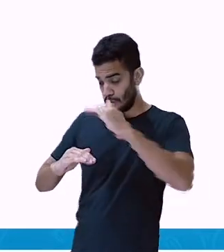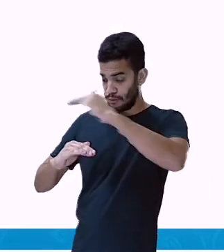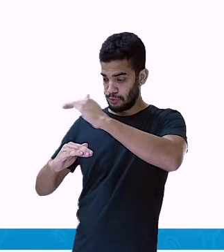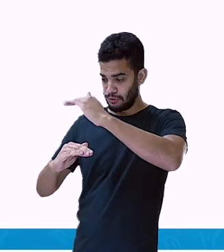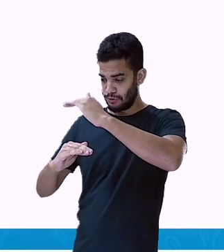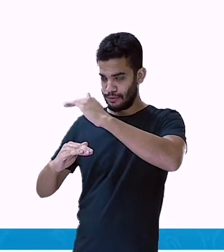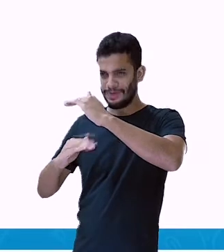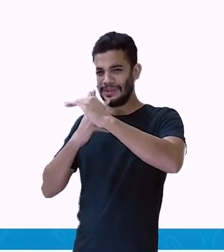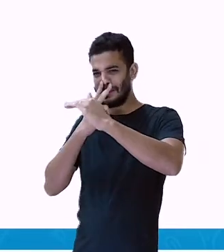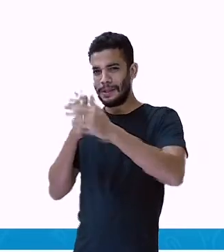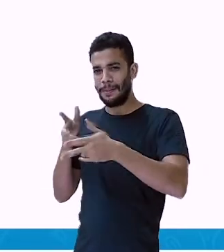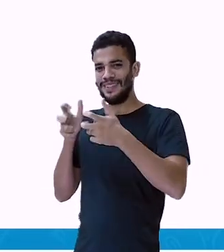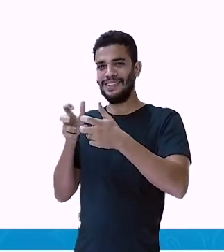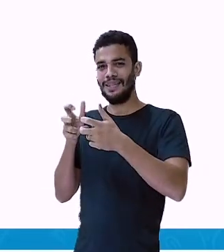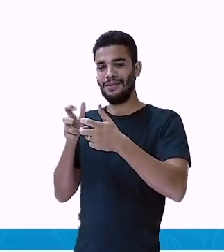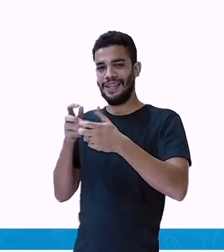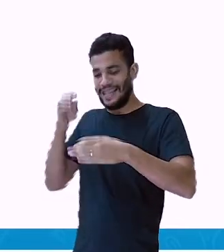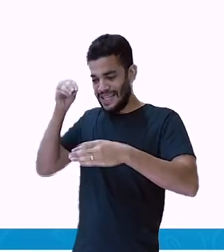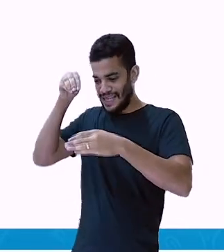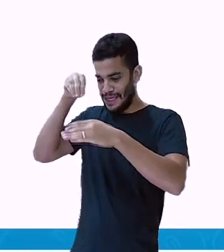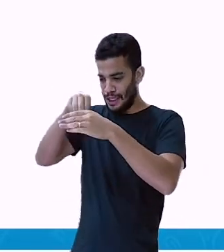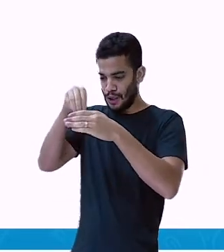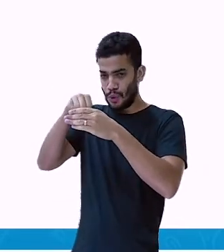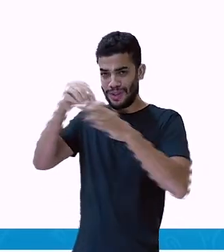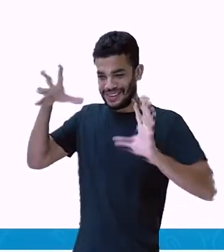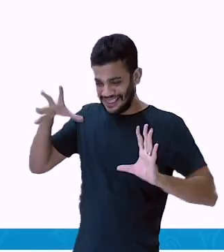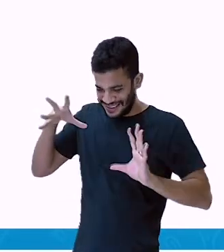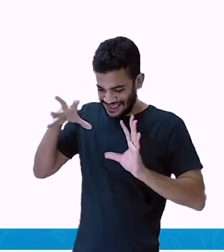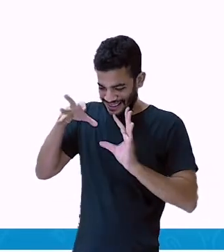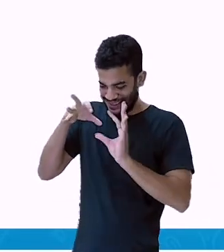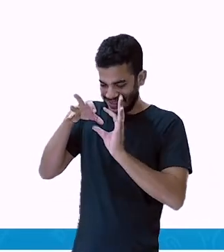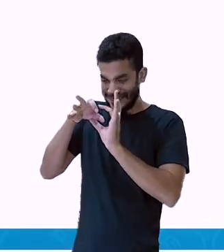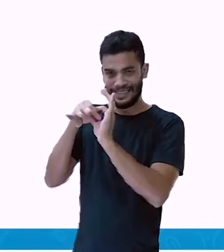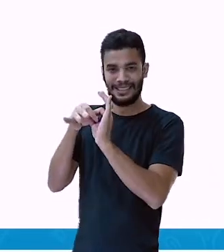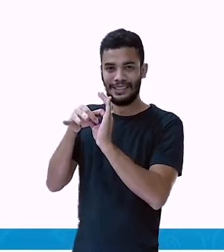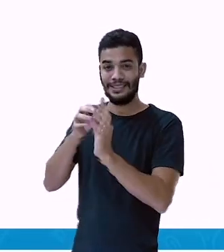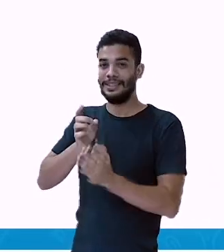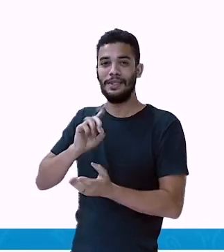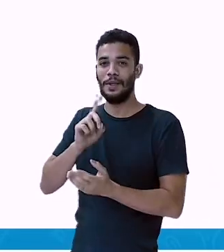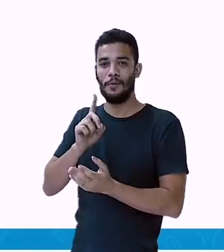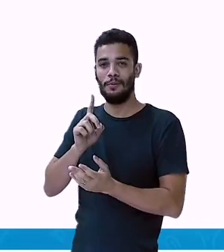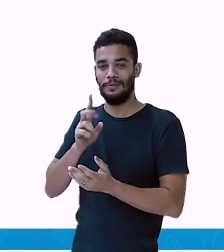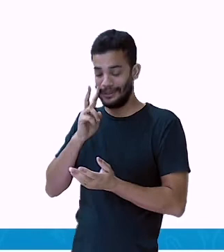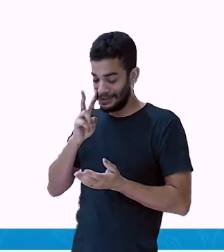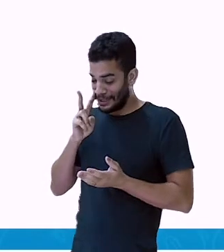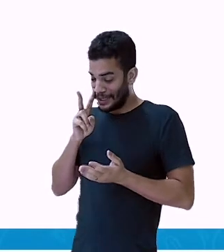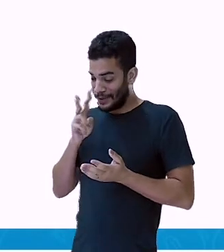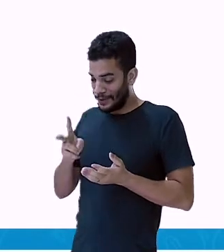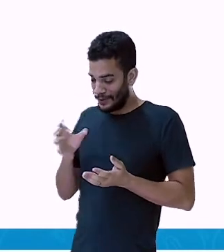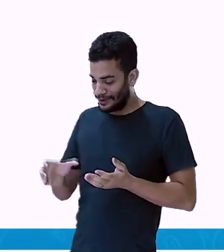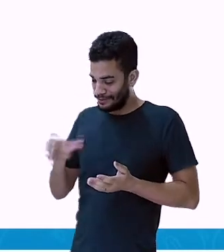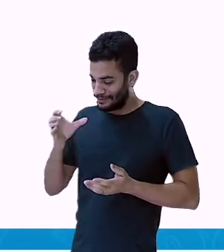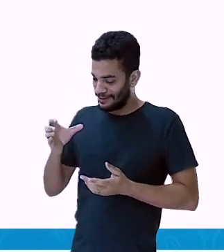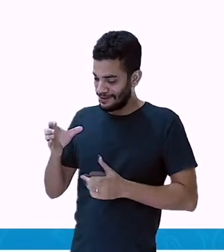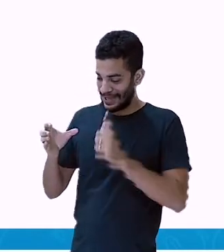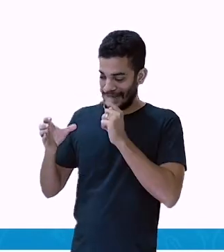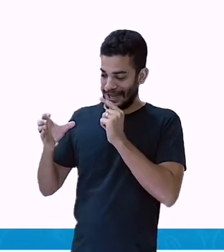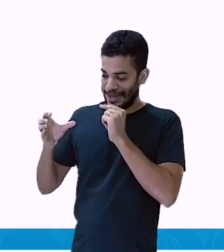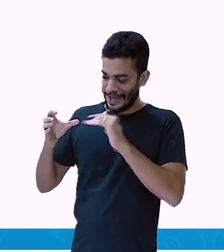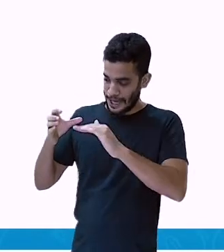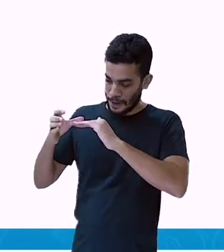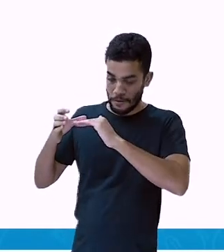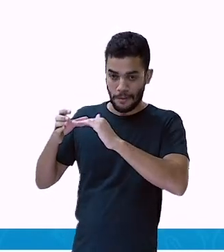aspectos diferentes. O óleo, a gente já entra aqui nas propriedades da matéria, o